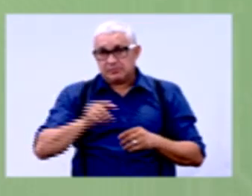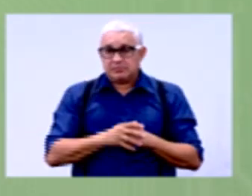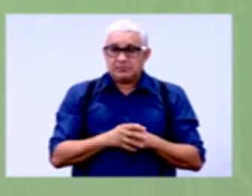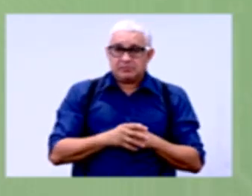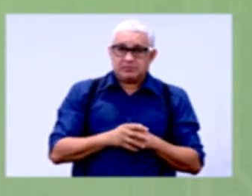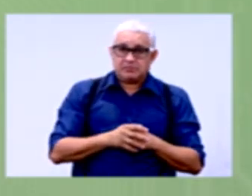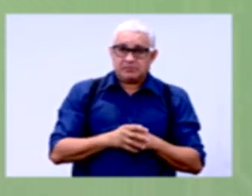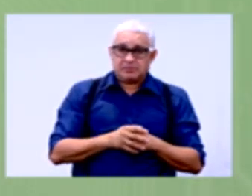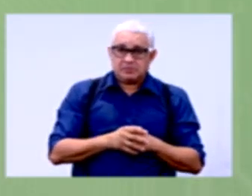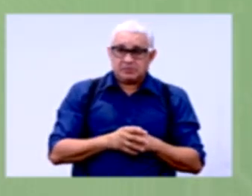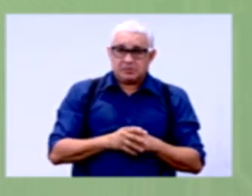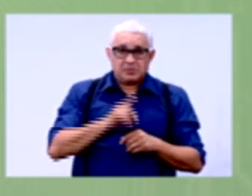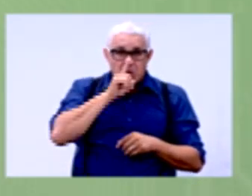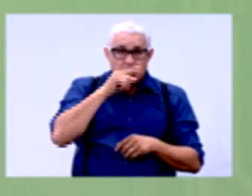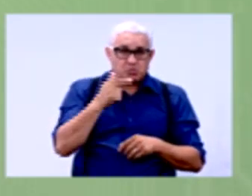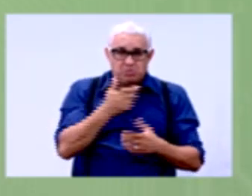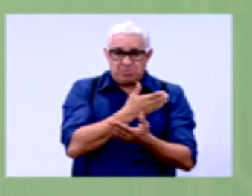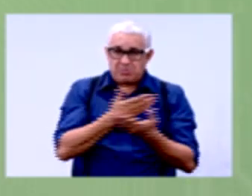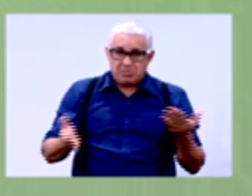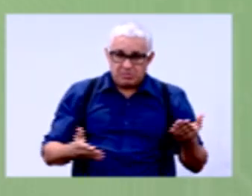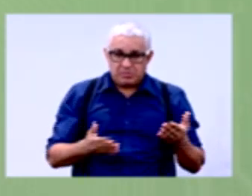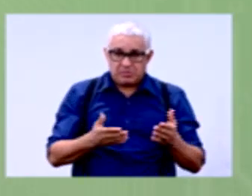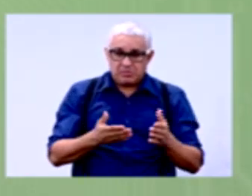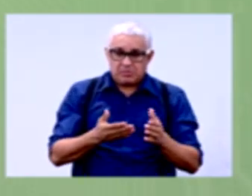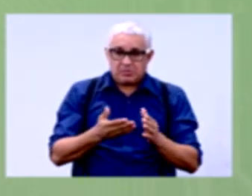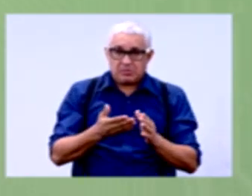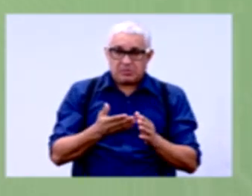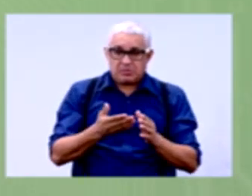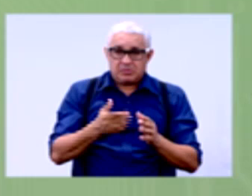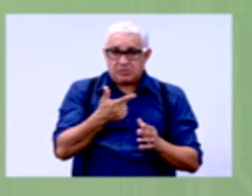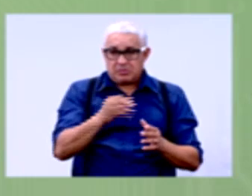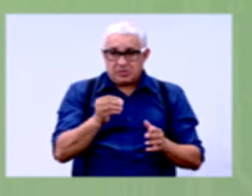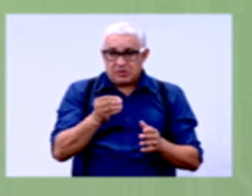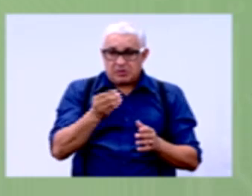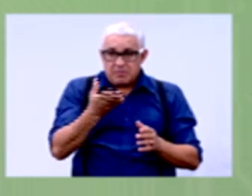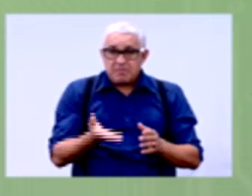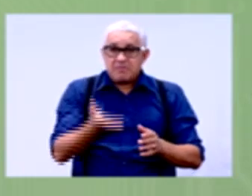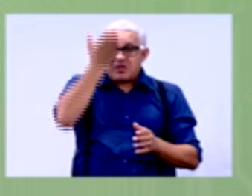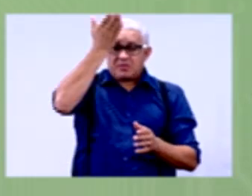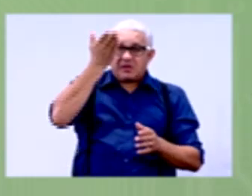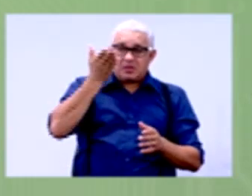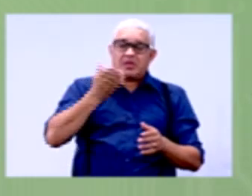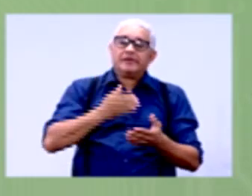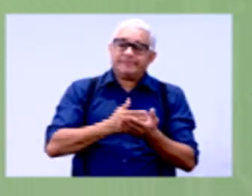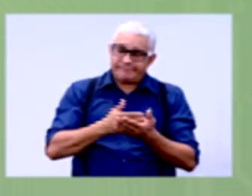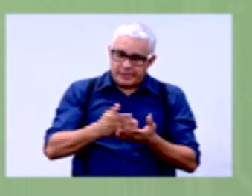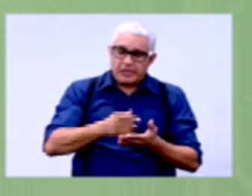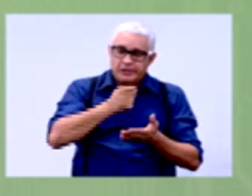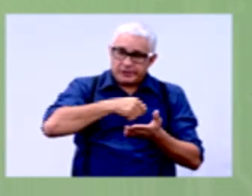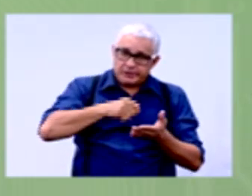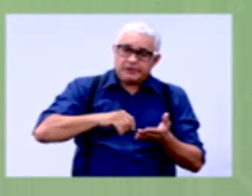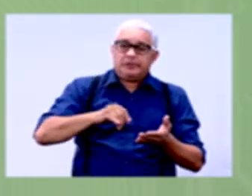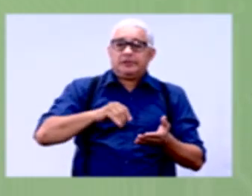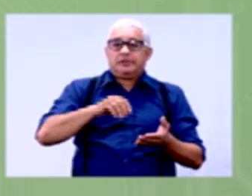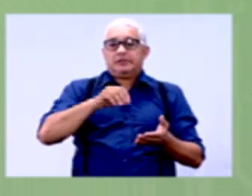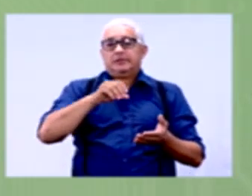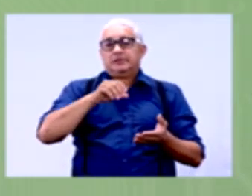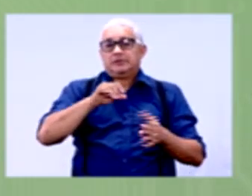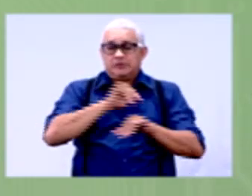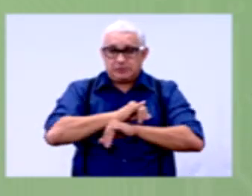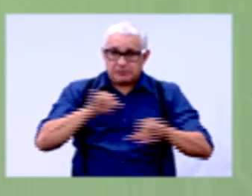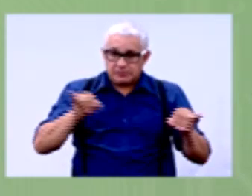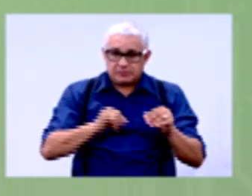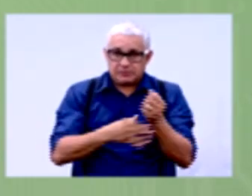correr risco de perda. Passou dos 20 megas, aí a gente já começa, de repente, a sobrescrever informações, a não ter